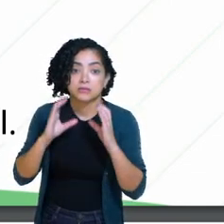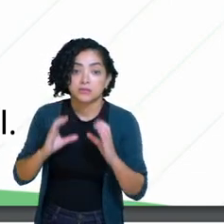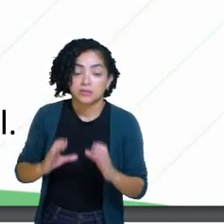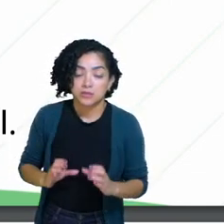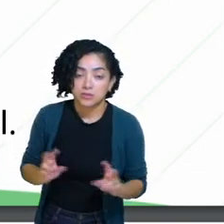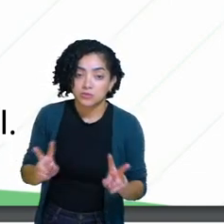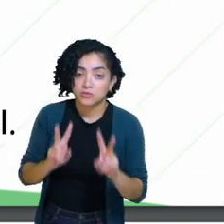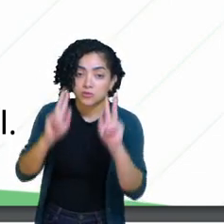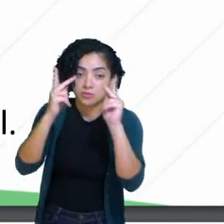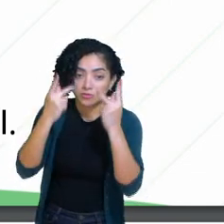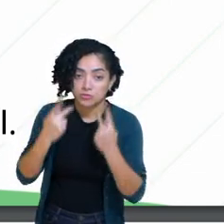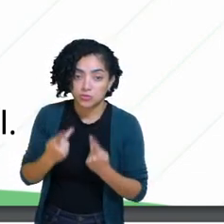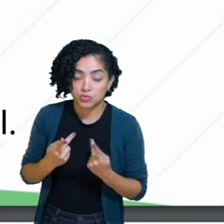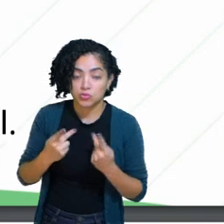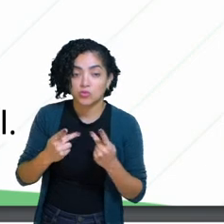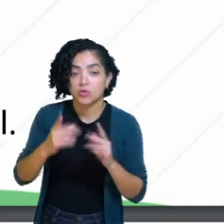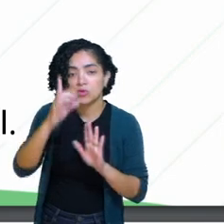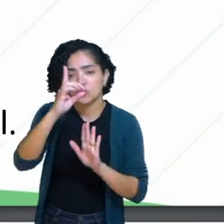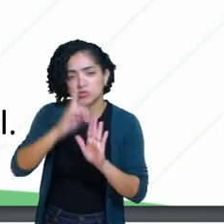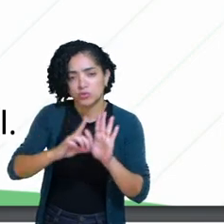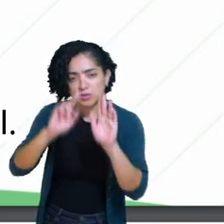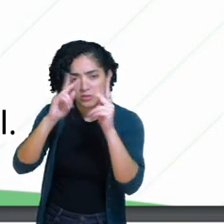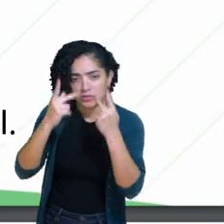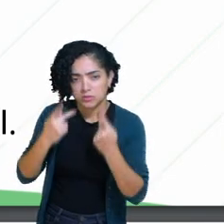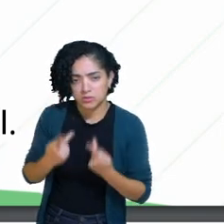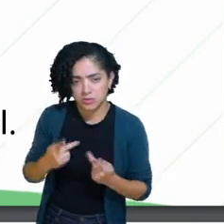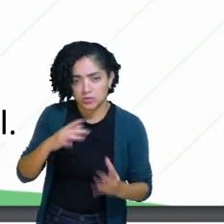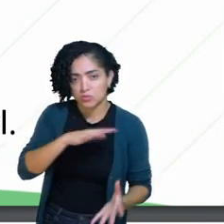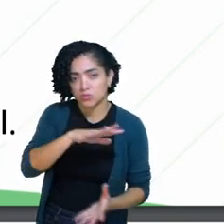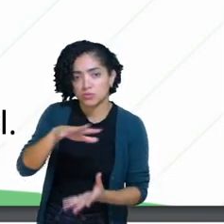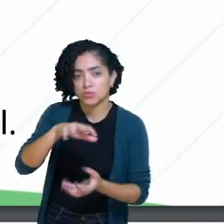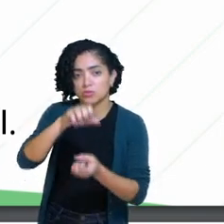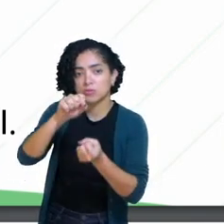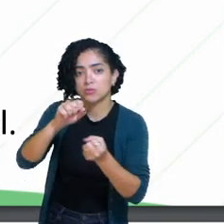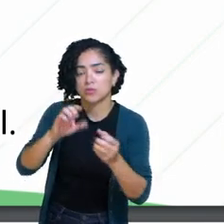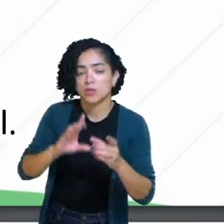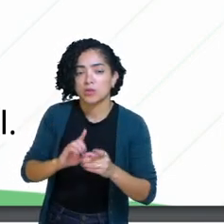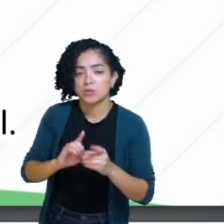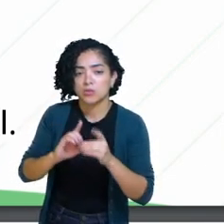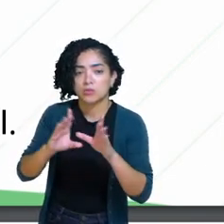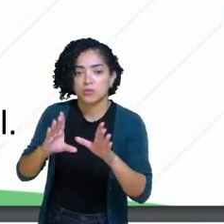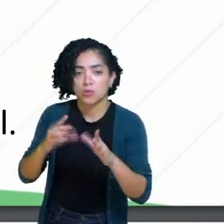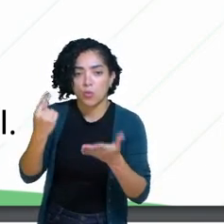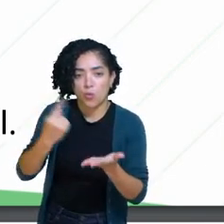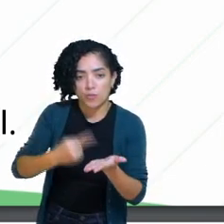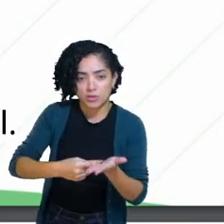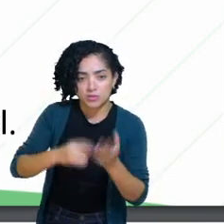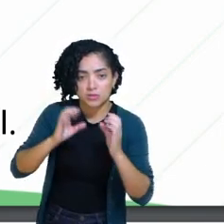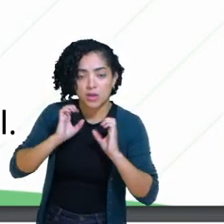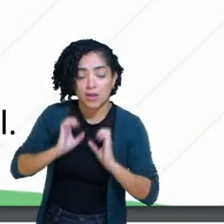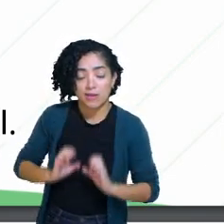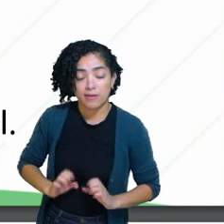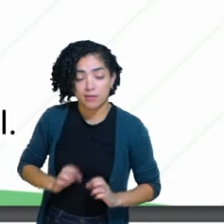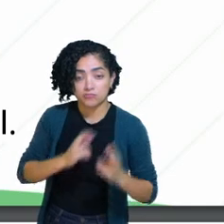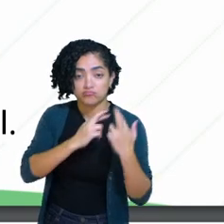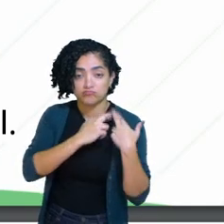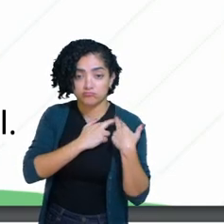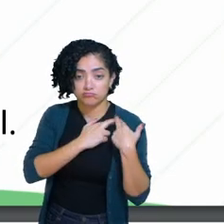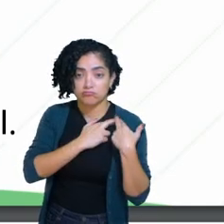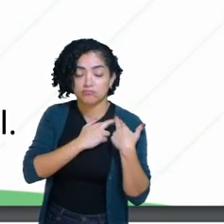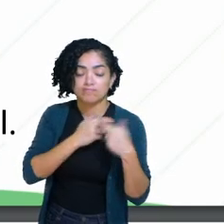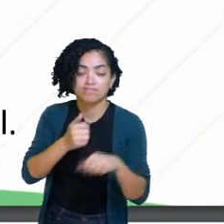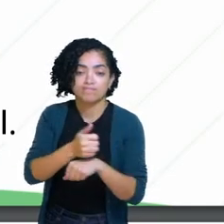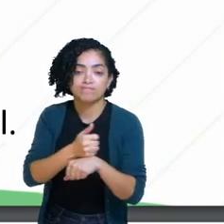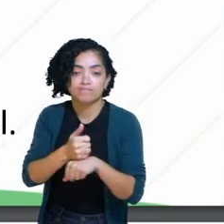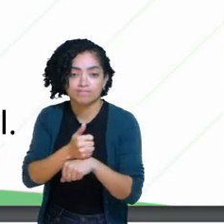os direitos humanos sustentabilidade democracia compromisso ética e responsabilidade profissional que